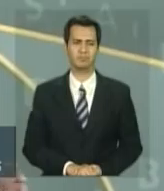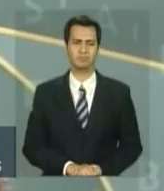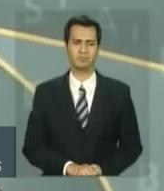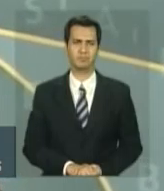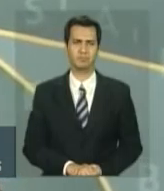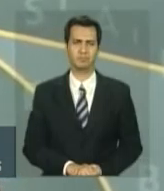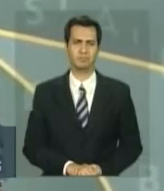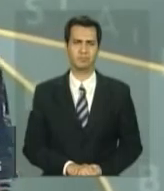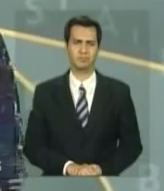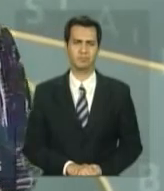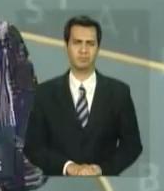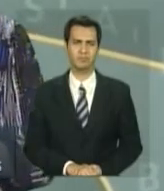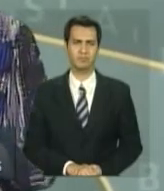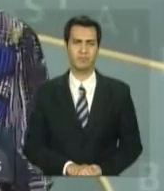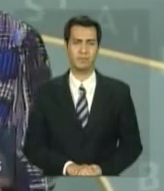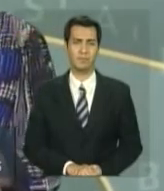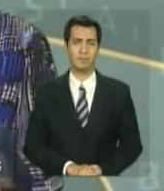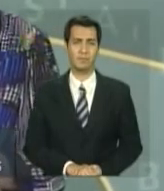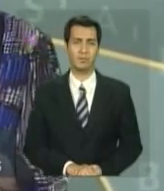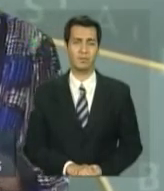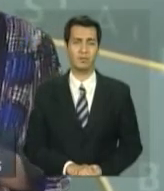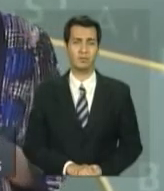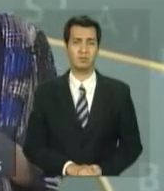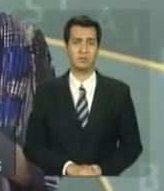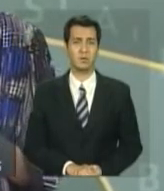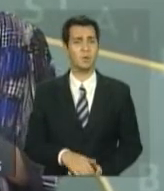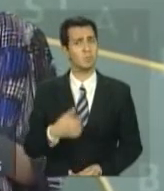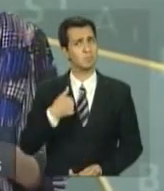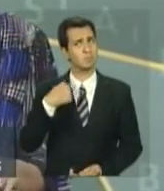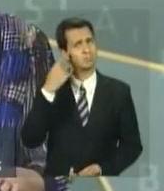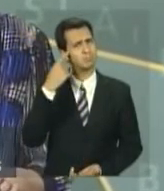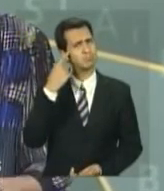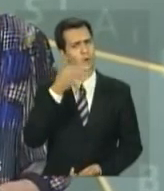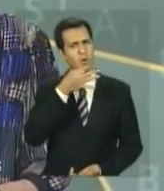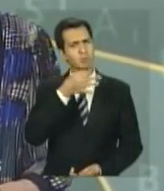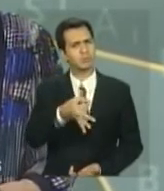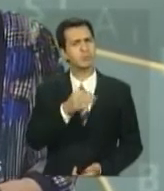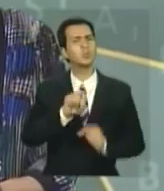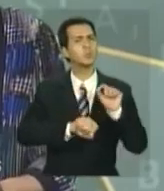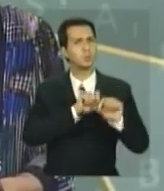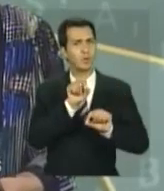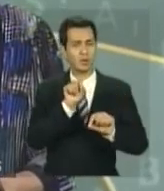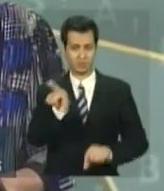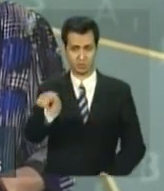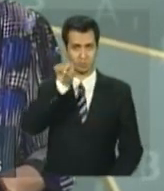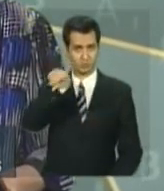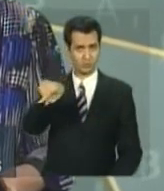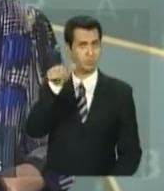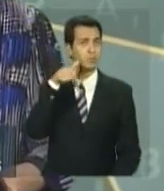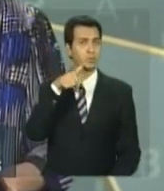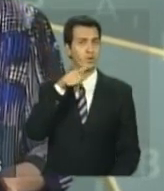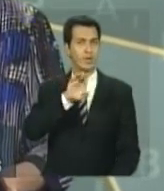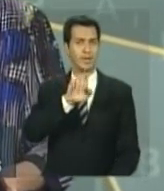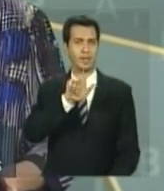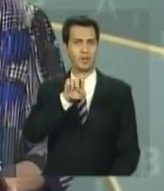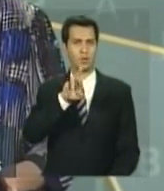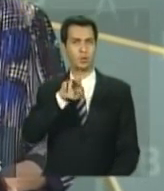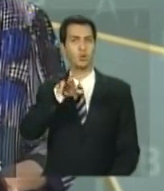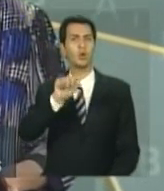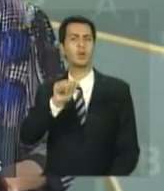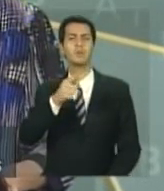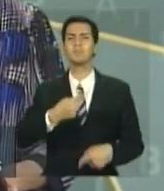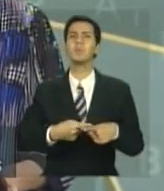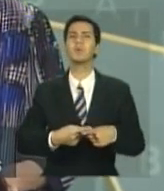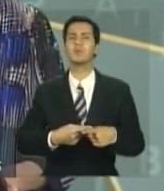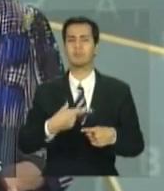Eu considero que eu escolhi a Leonora por vários motivos, mas, sobretudo,